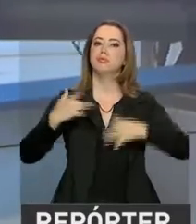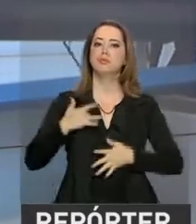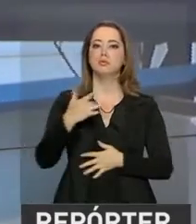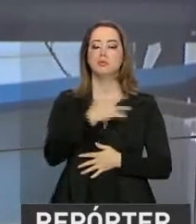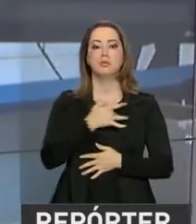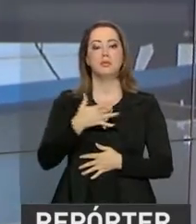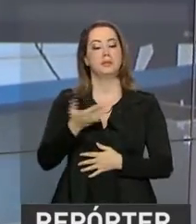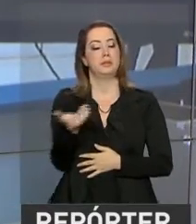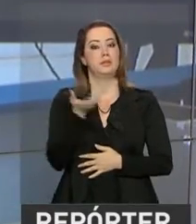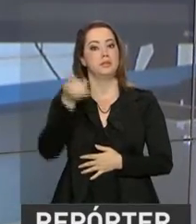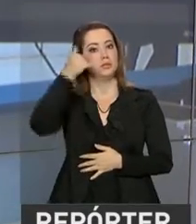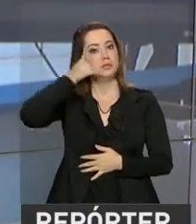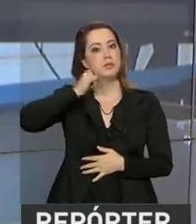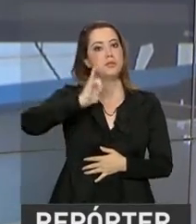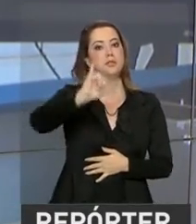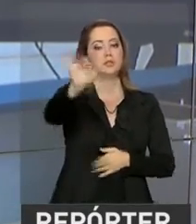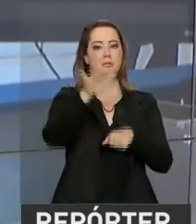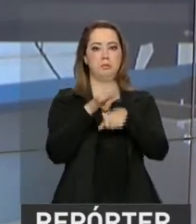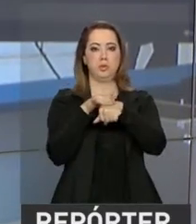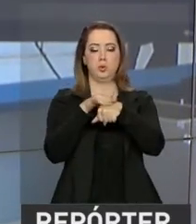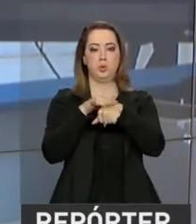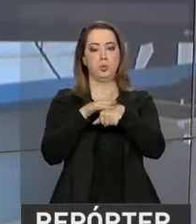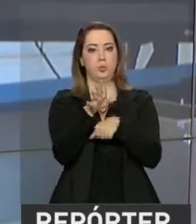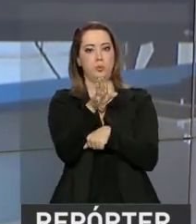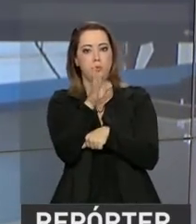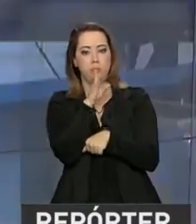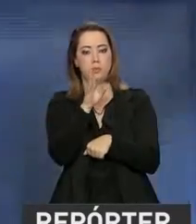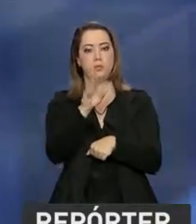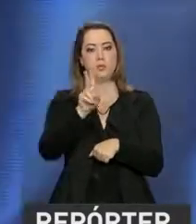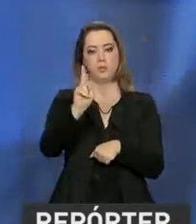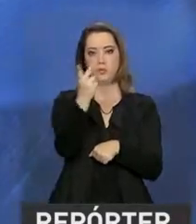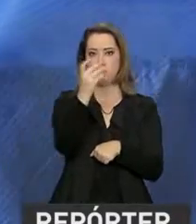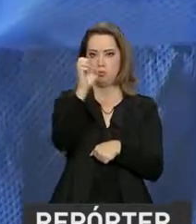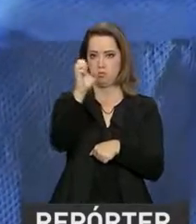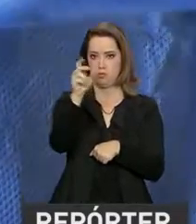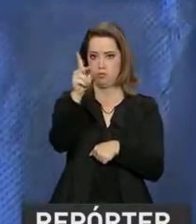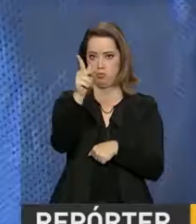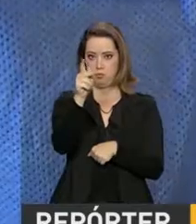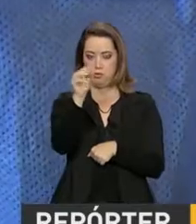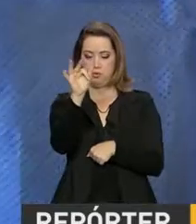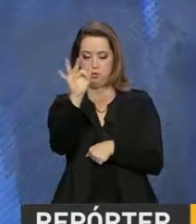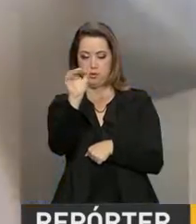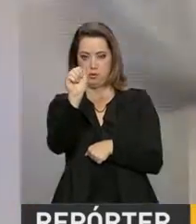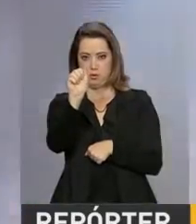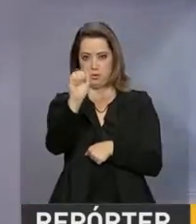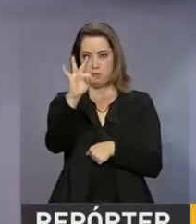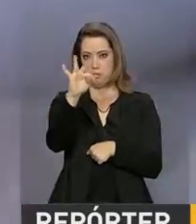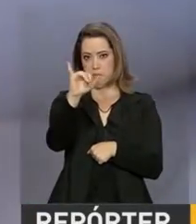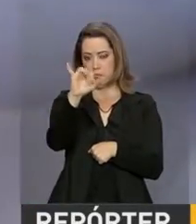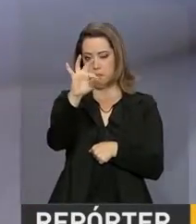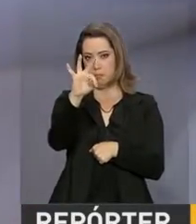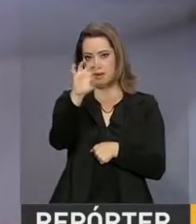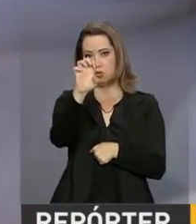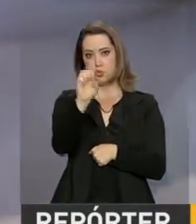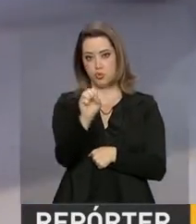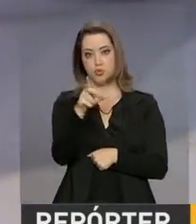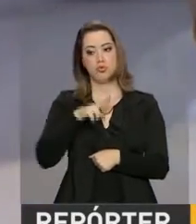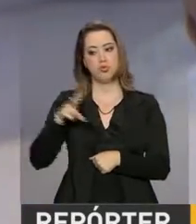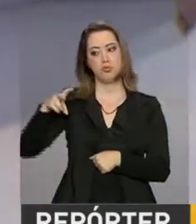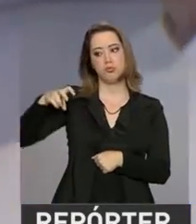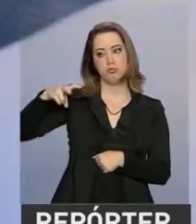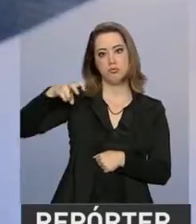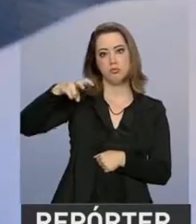uma doença silenciosa, a hepatite. Um teste rápido que pode detectar um vírus escondido